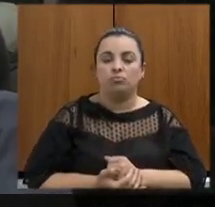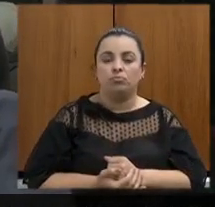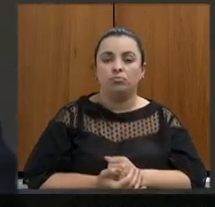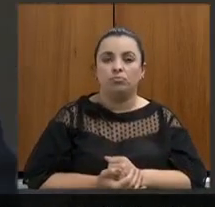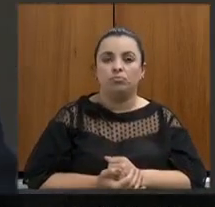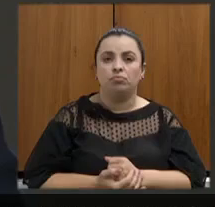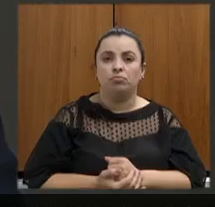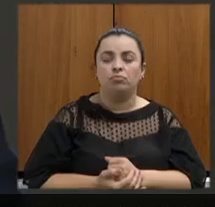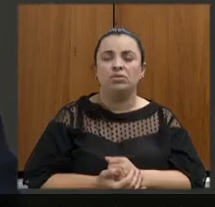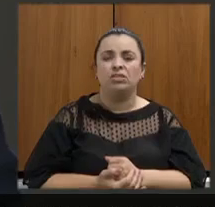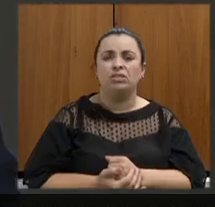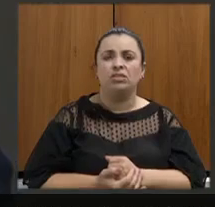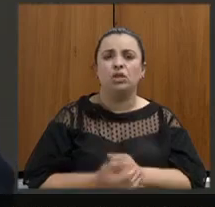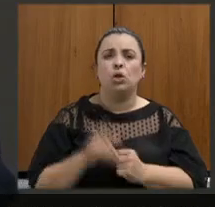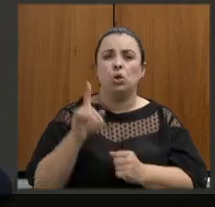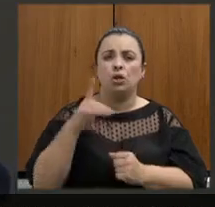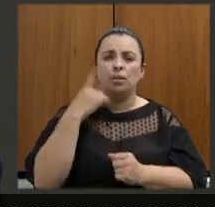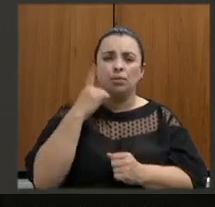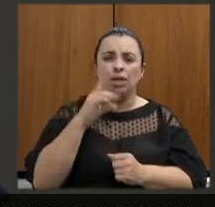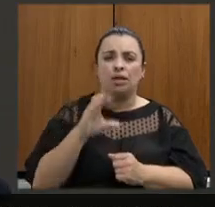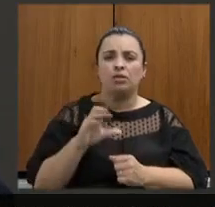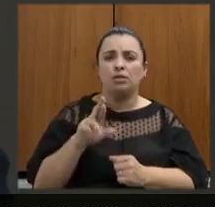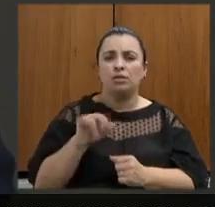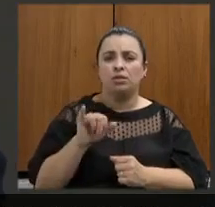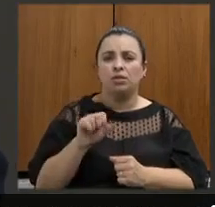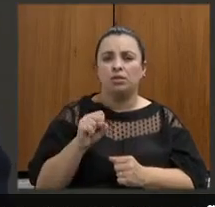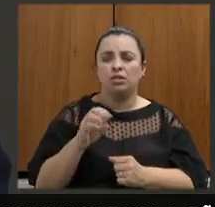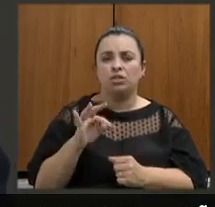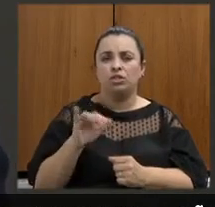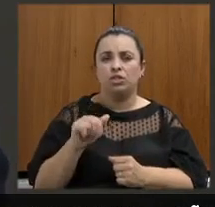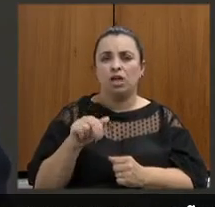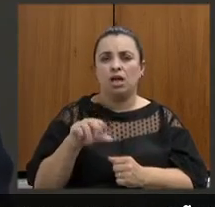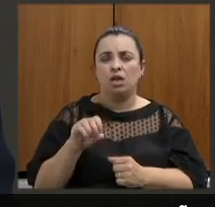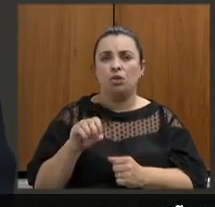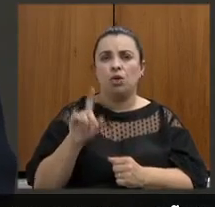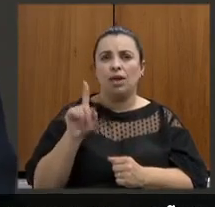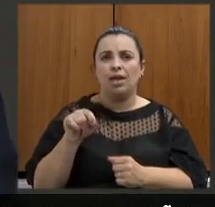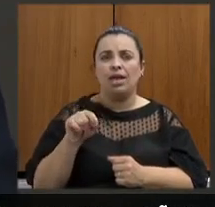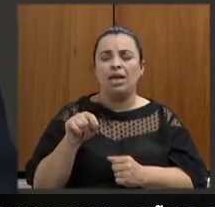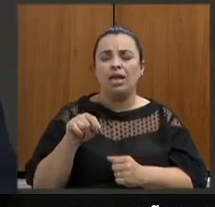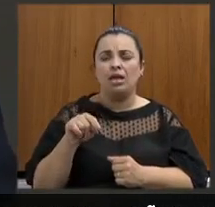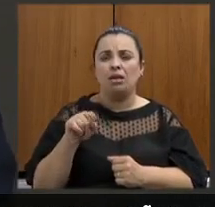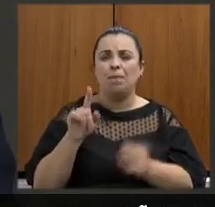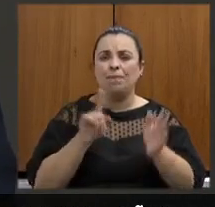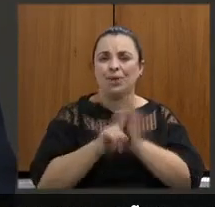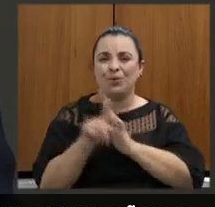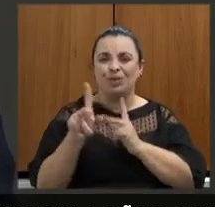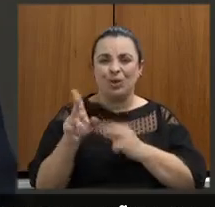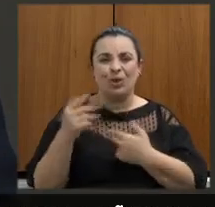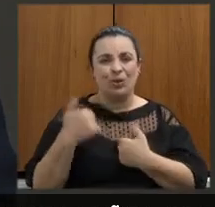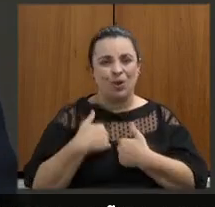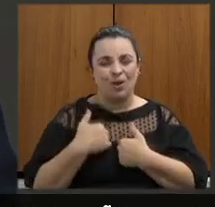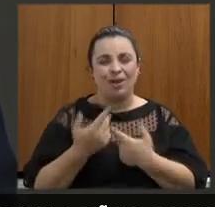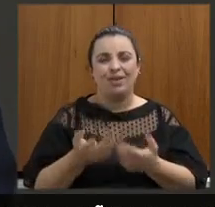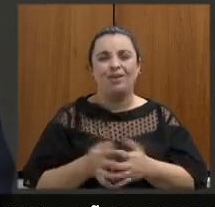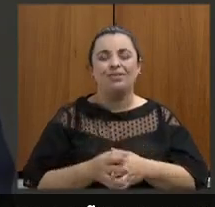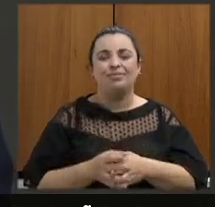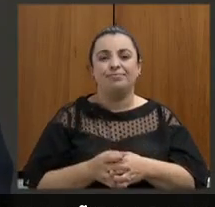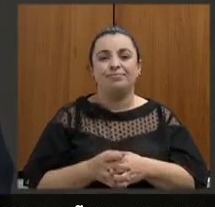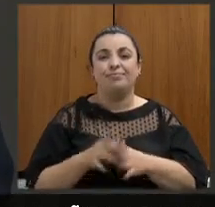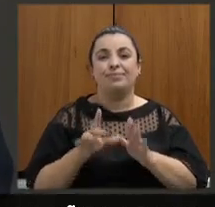é o Cristiano da Silveira leu aqui alguma pergunta que eu tinha aqui a questão aqui da